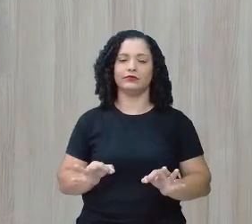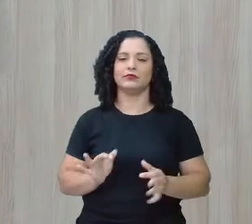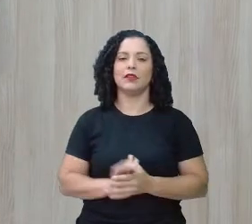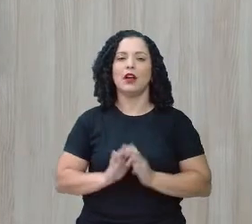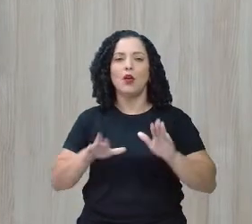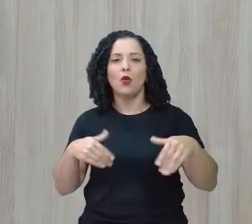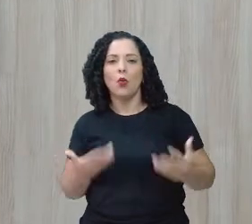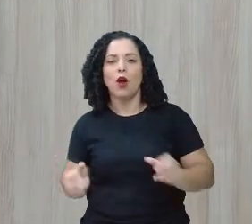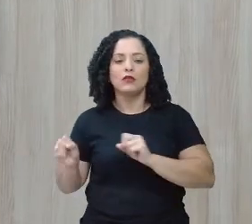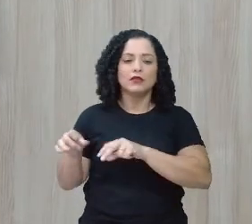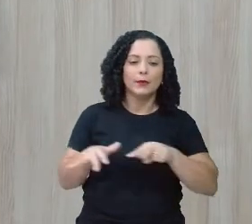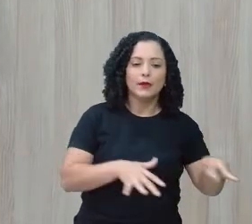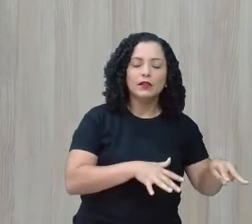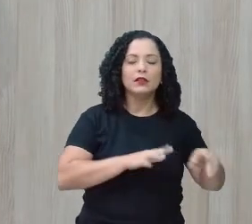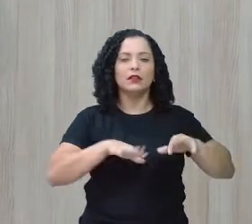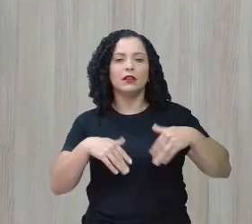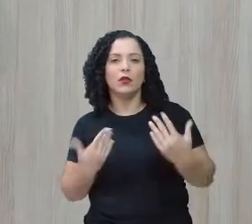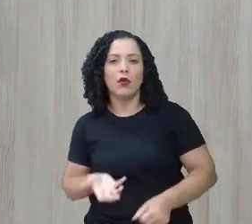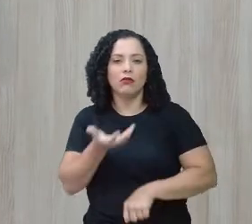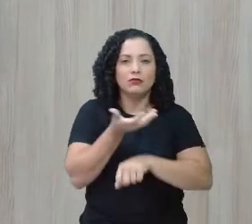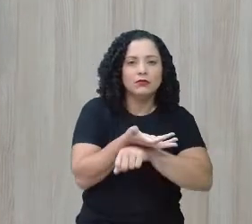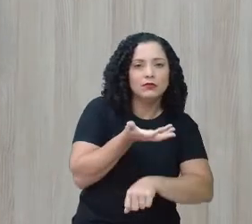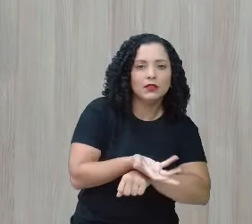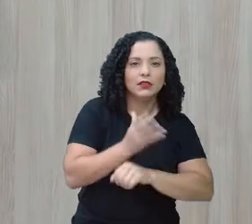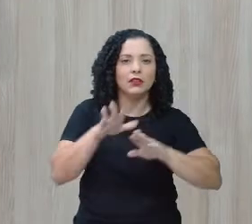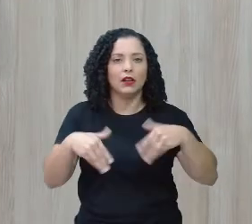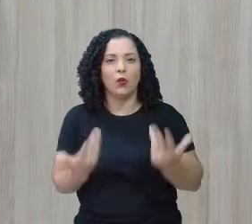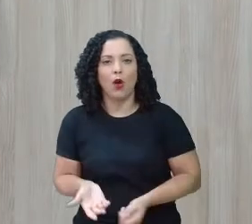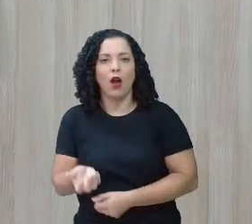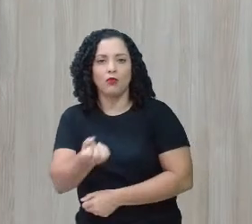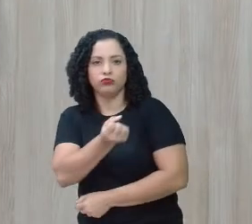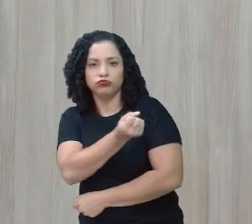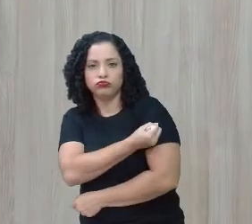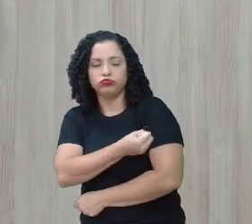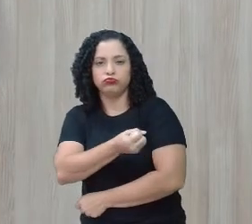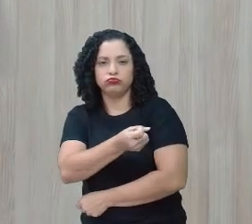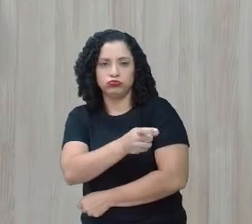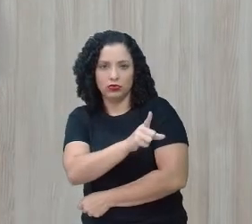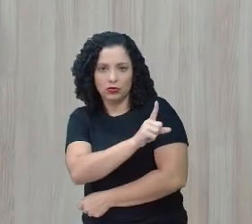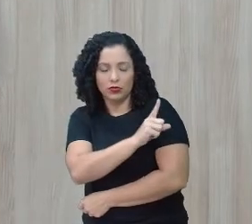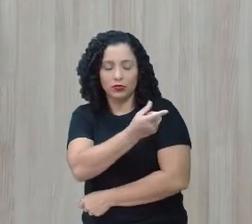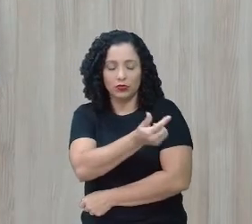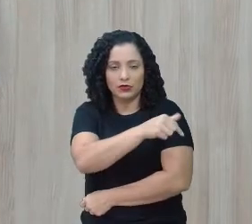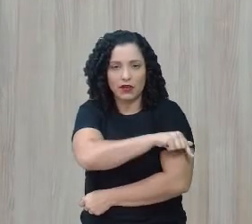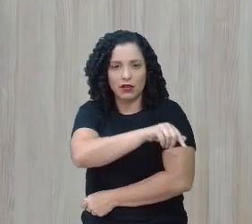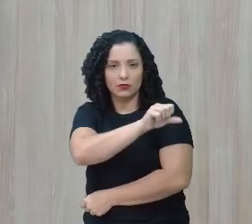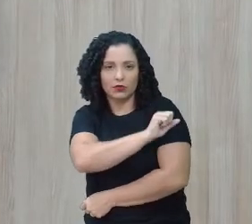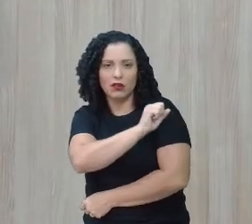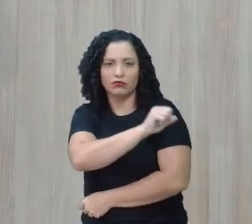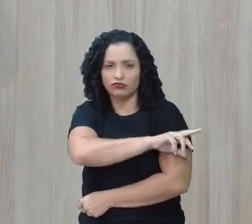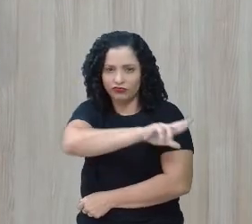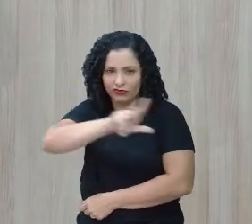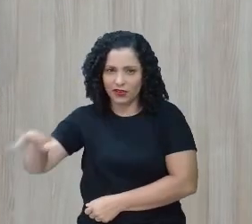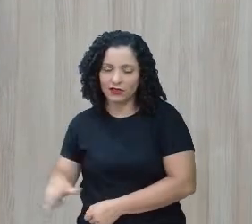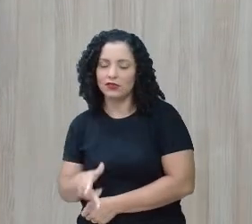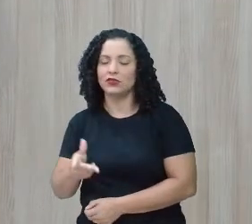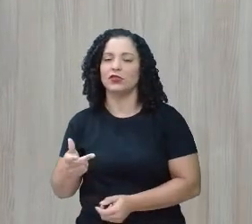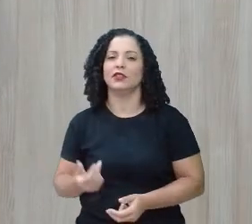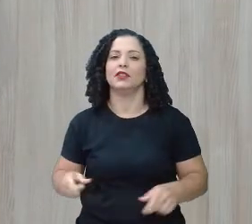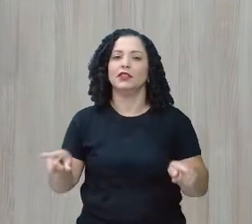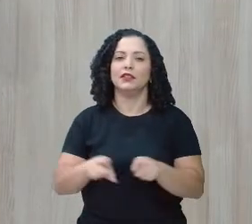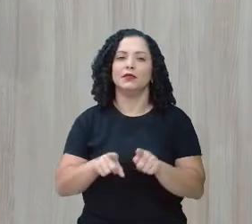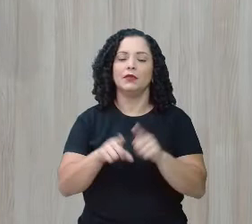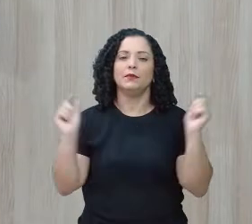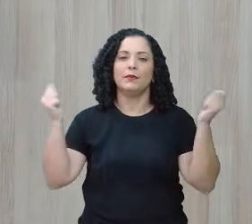né, de cada trilha que estamos vivenciando o assunto, certo? Você pode acompanhar essa aula também através das trilhas,